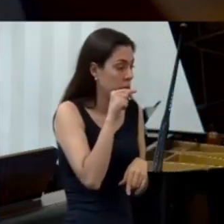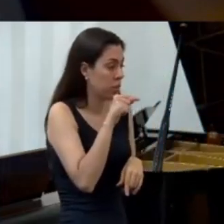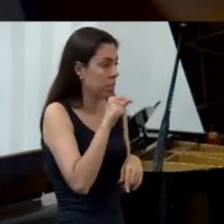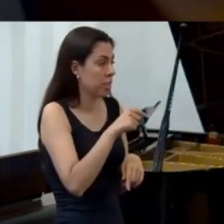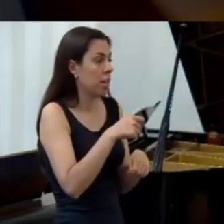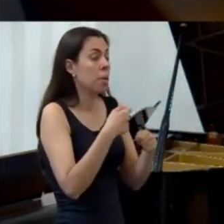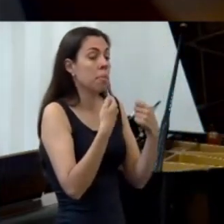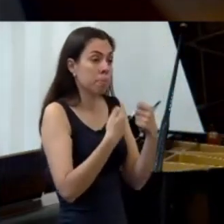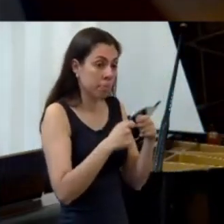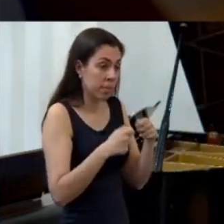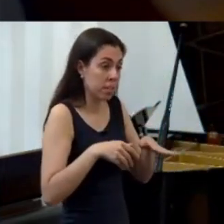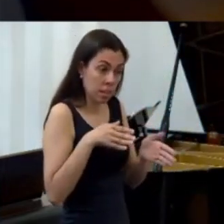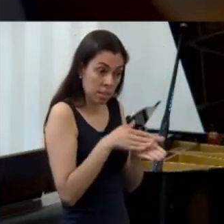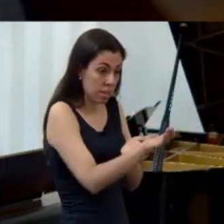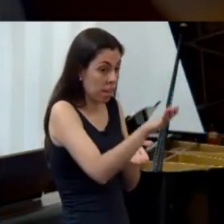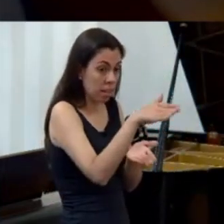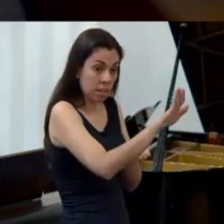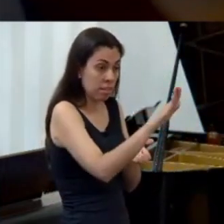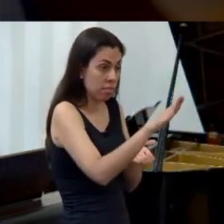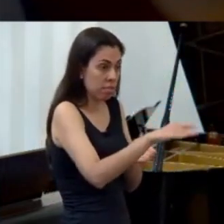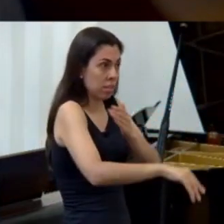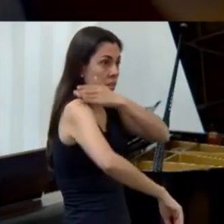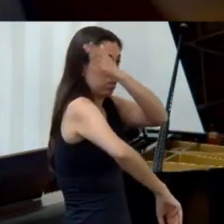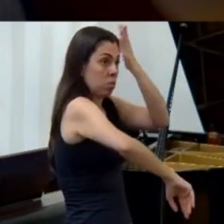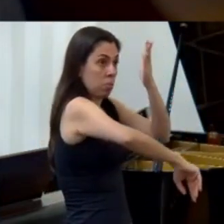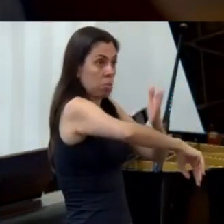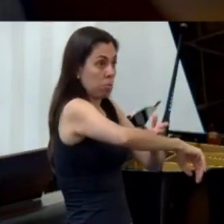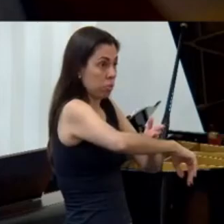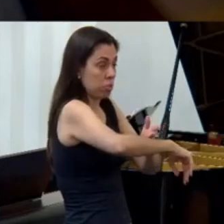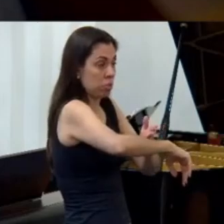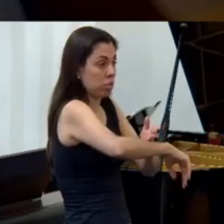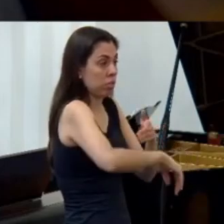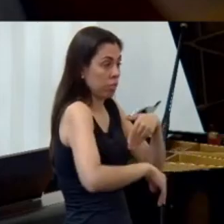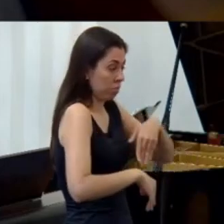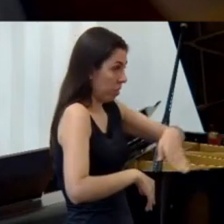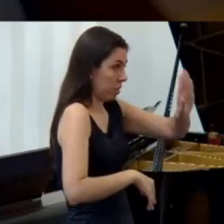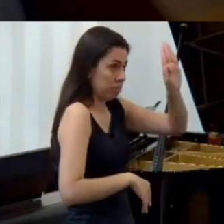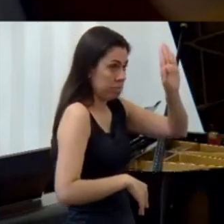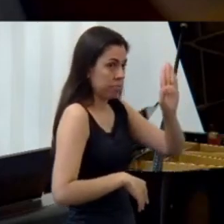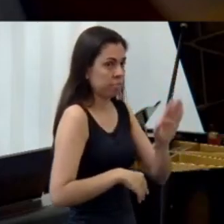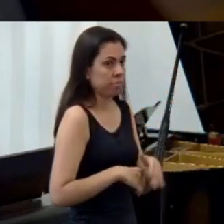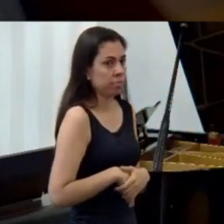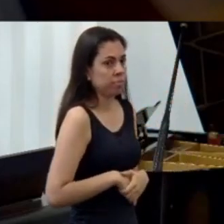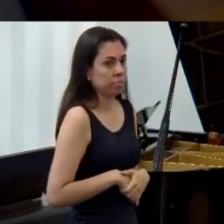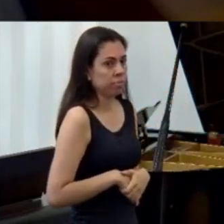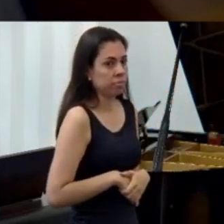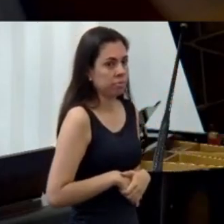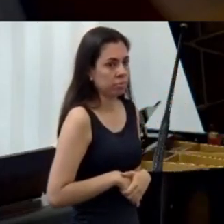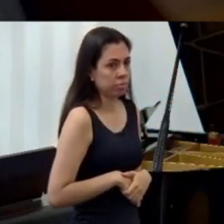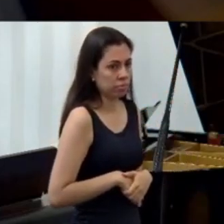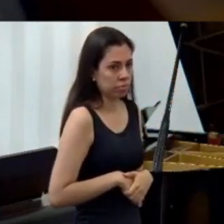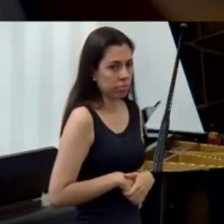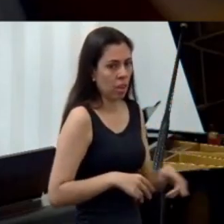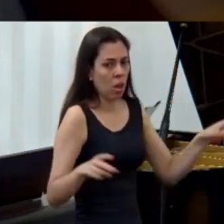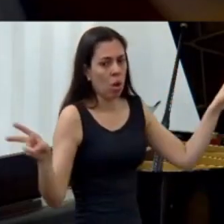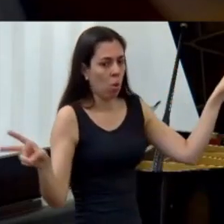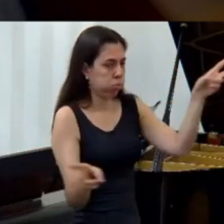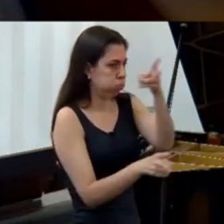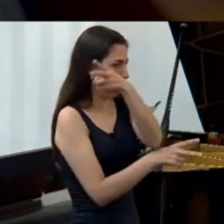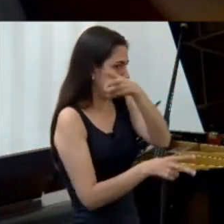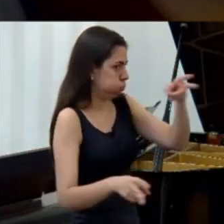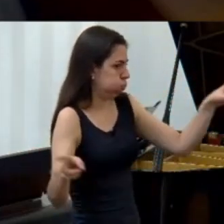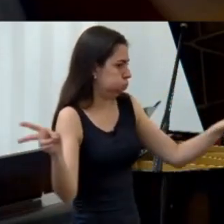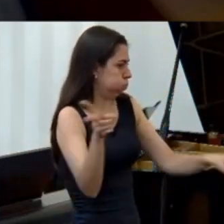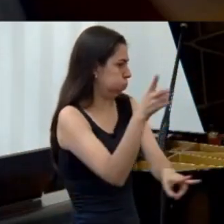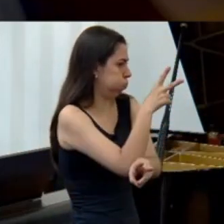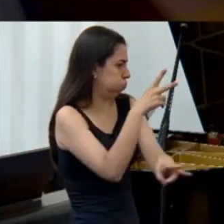neste monte perante o Senhor. E eis que passava o Senhor, e um grande e forte vento fendia os